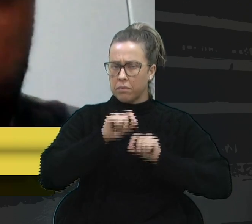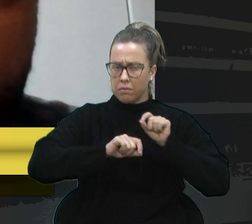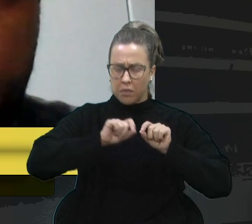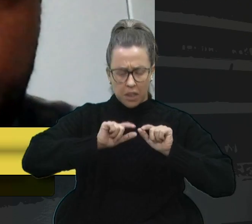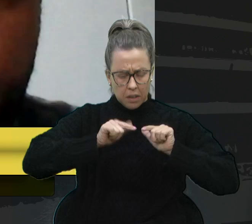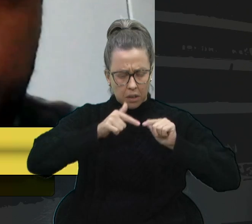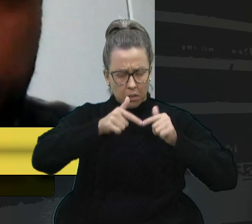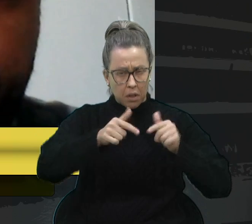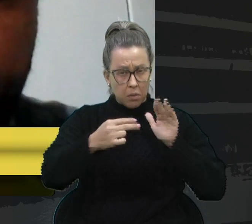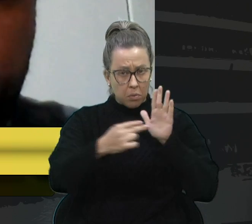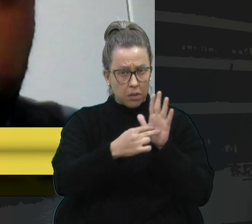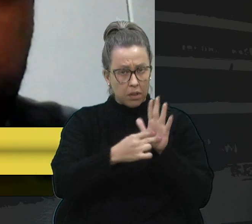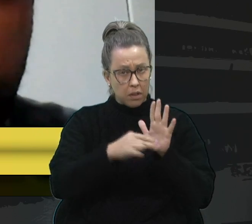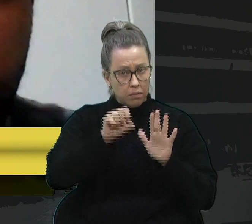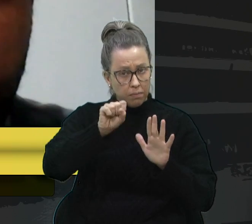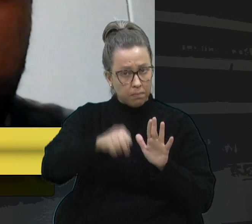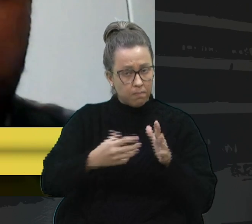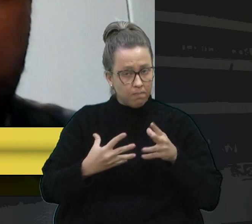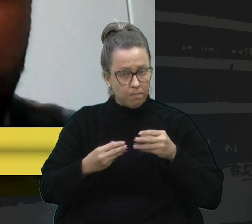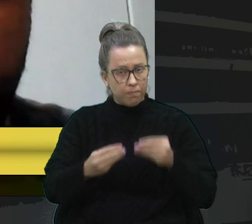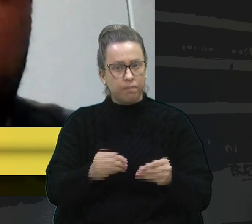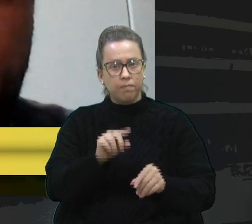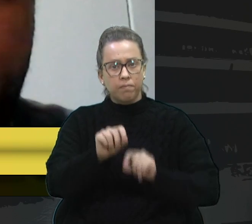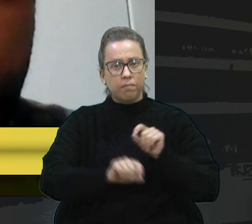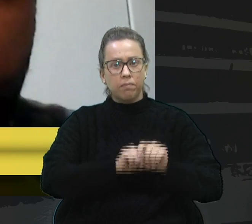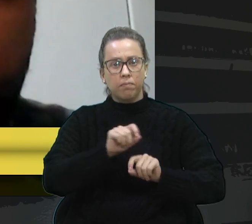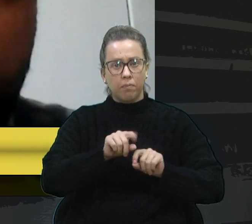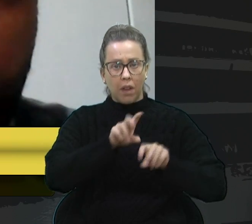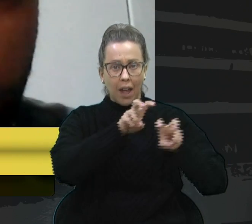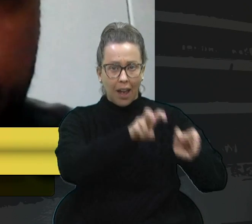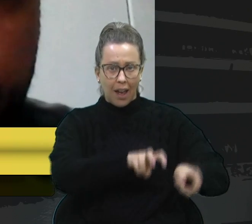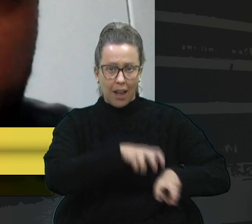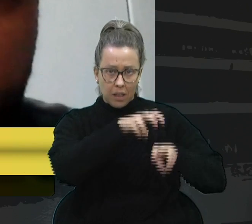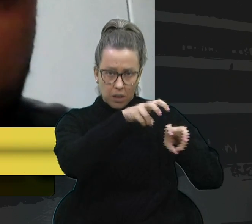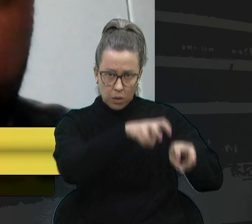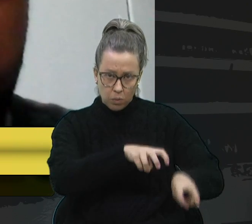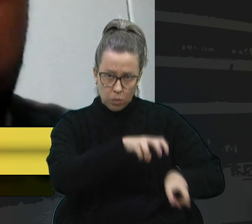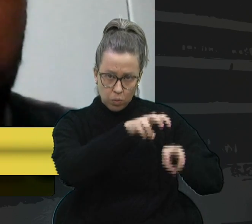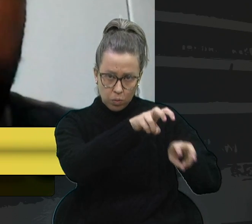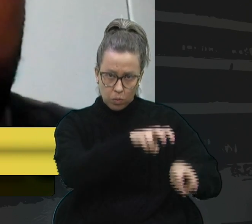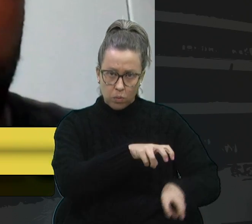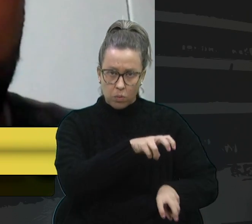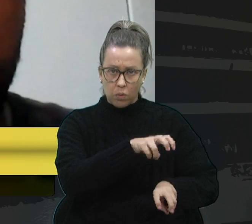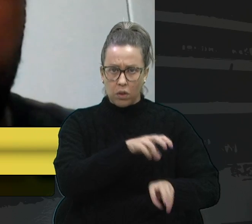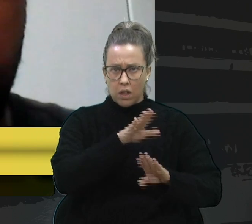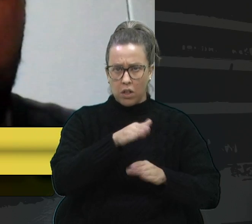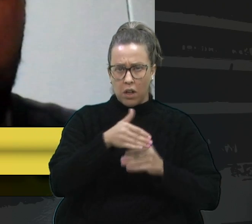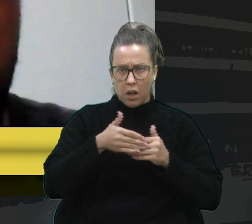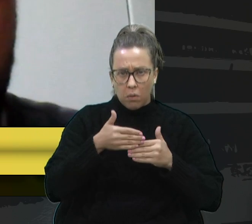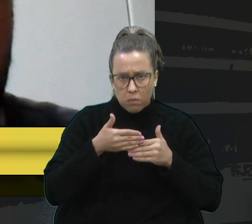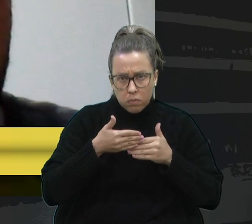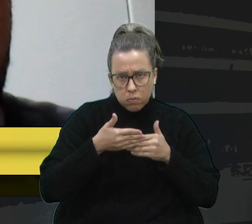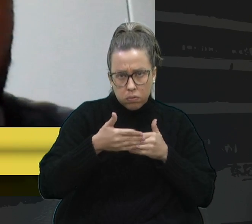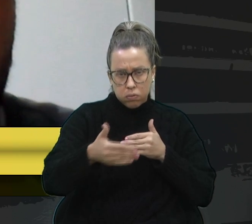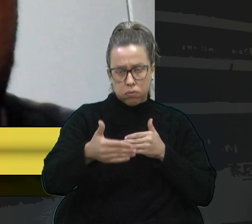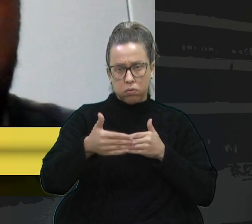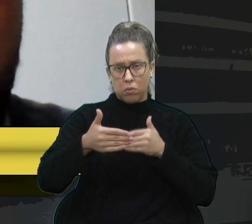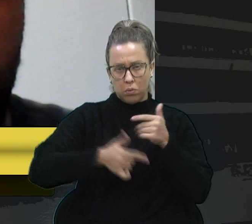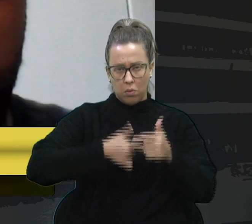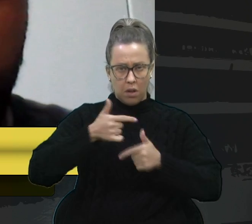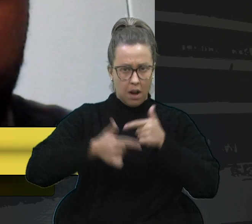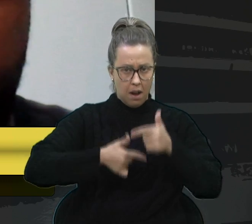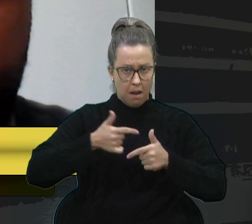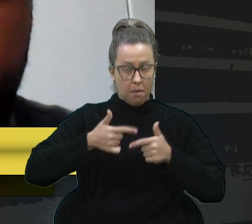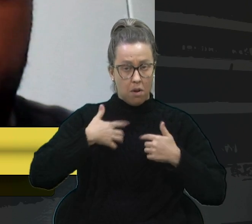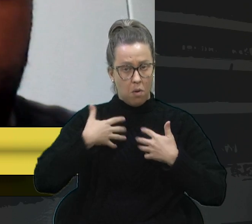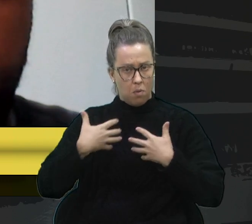muita atenção, que é o tema da agricultura, né? Ou seja, desde o início da nossa legislatura, eu